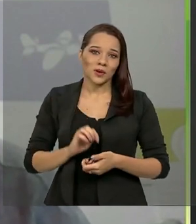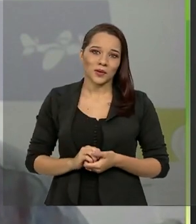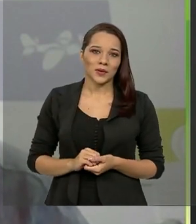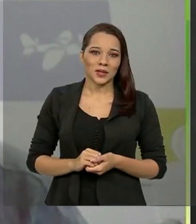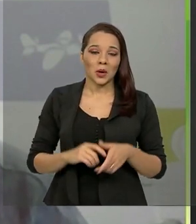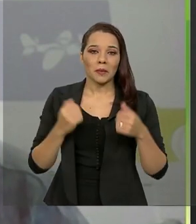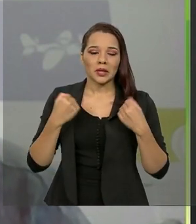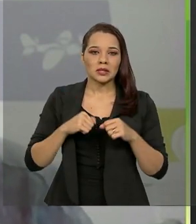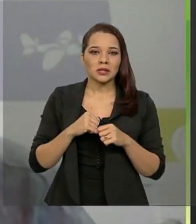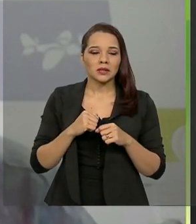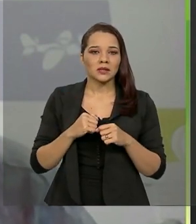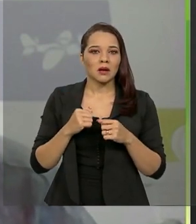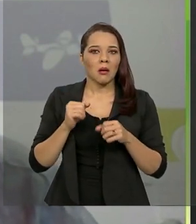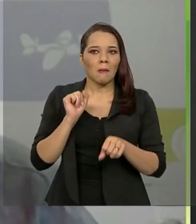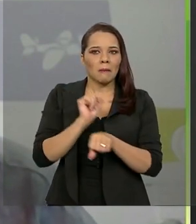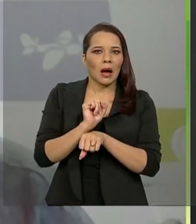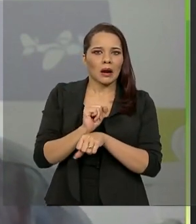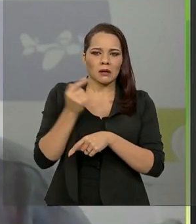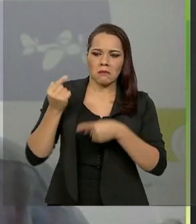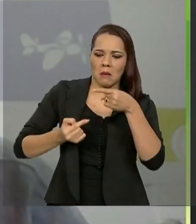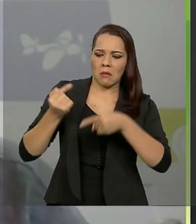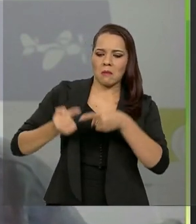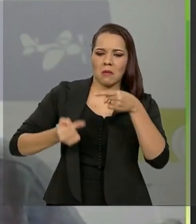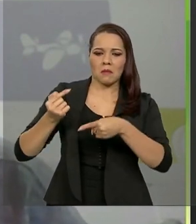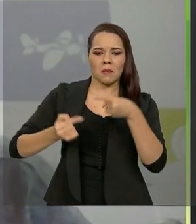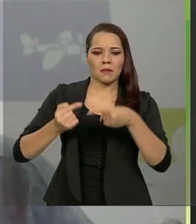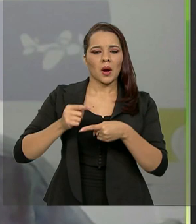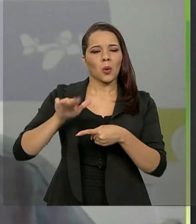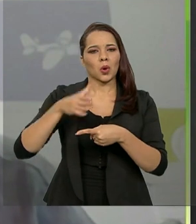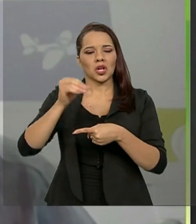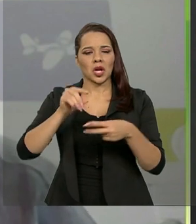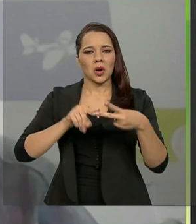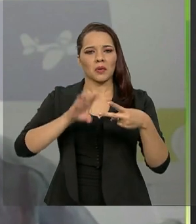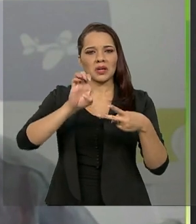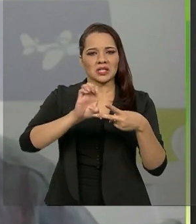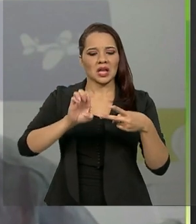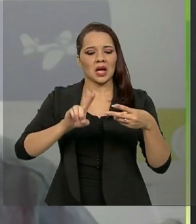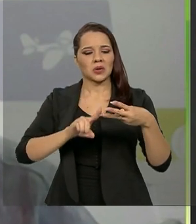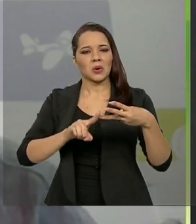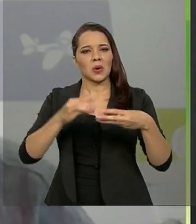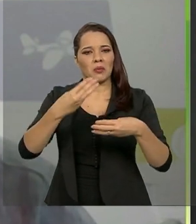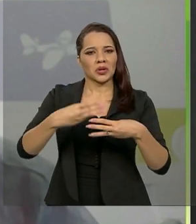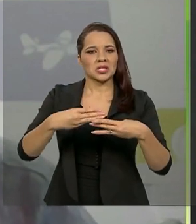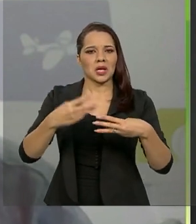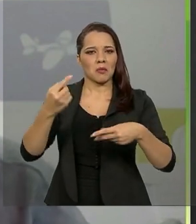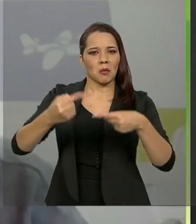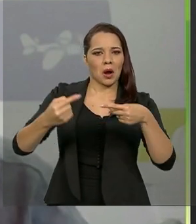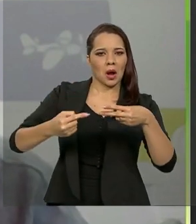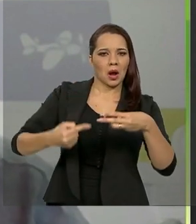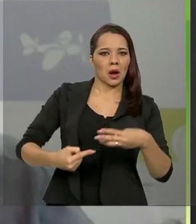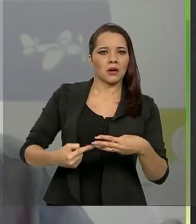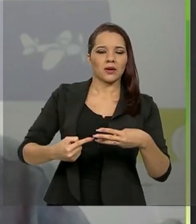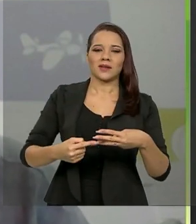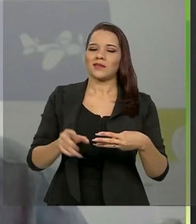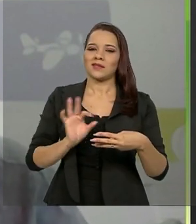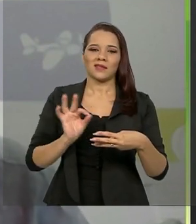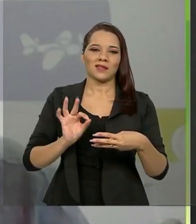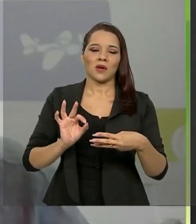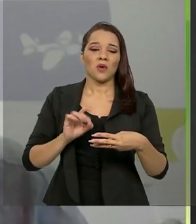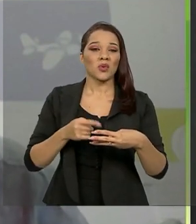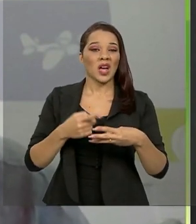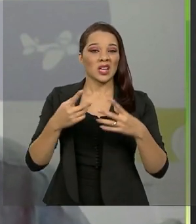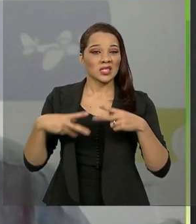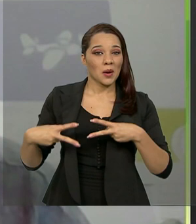que parar um pouco com essas brigas, né, de União, Estados e municípios, pessoal, porque, veja bem, essa